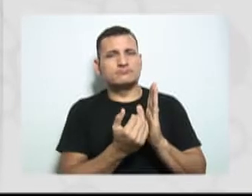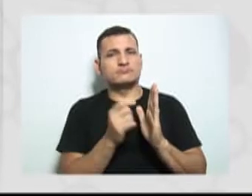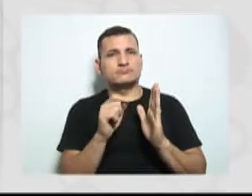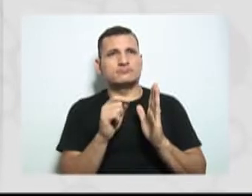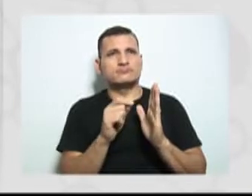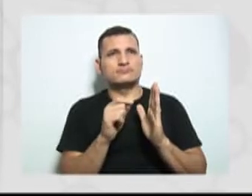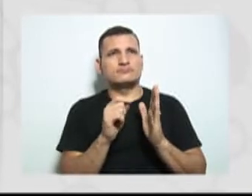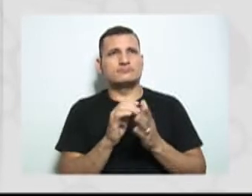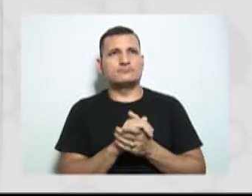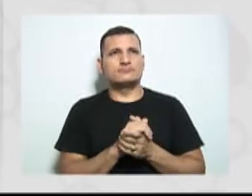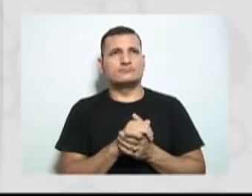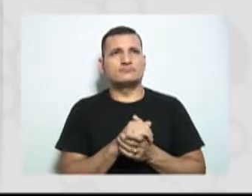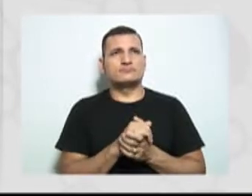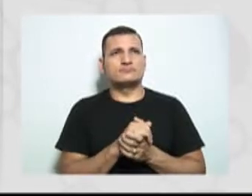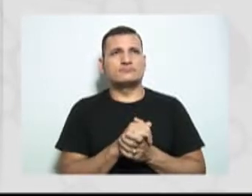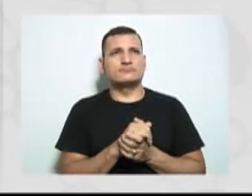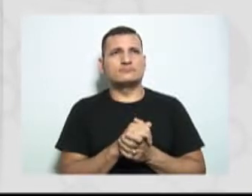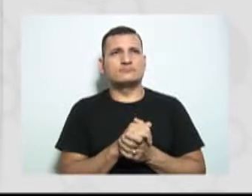foi